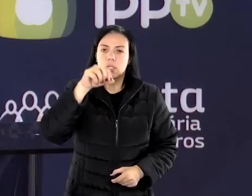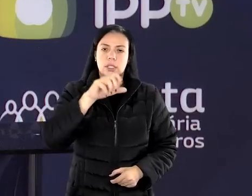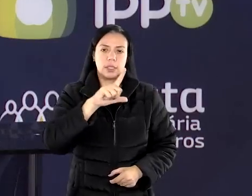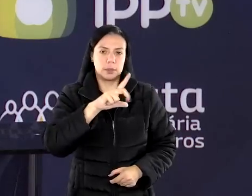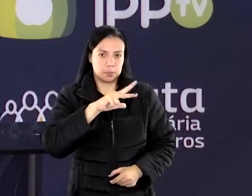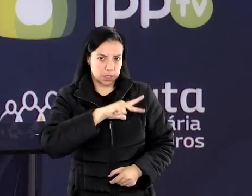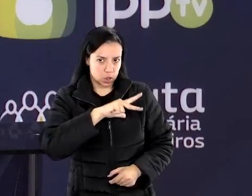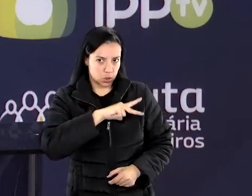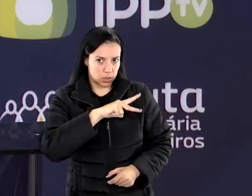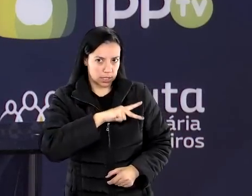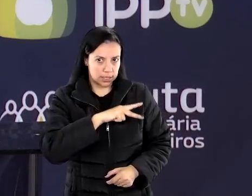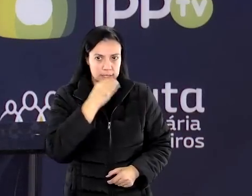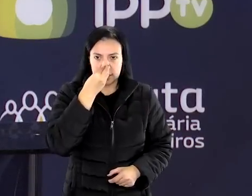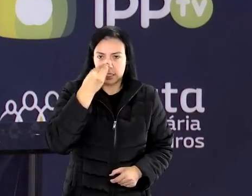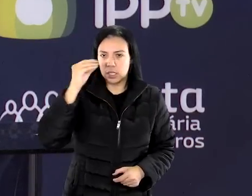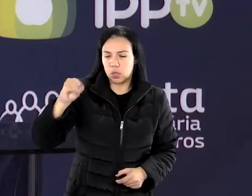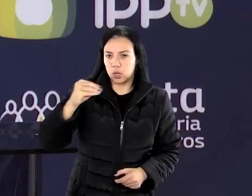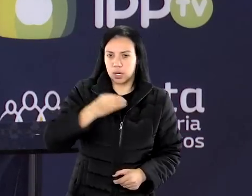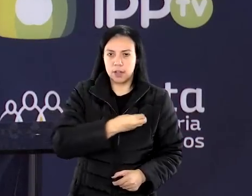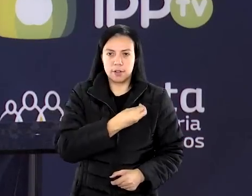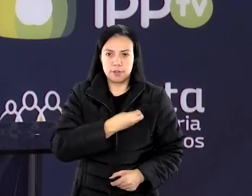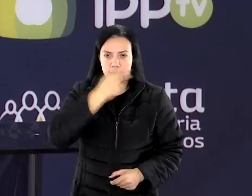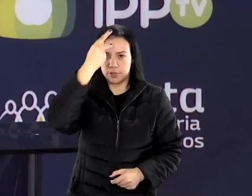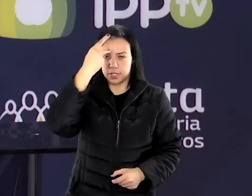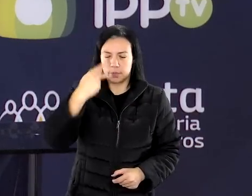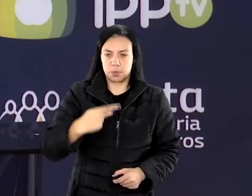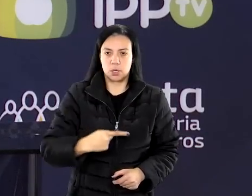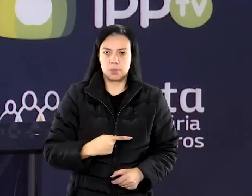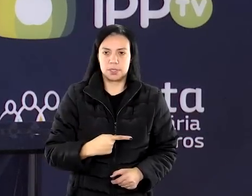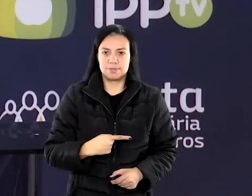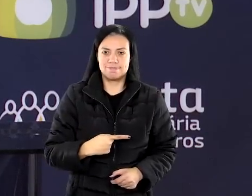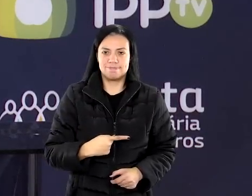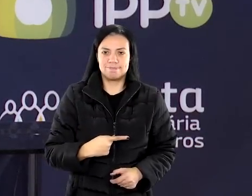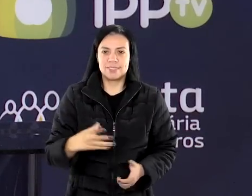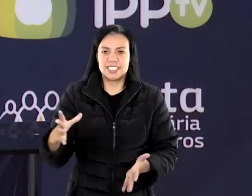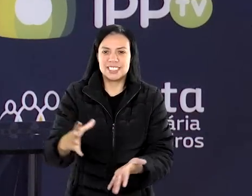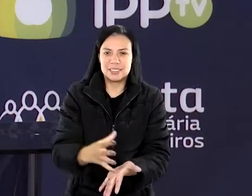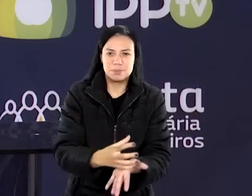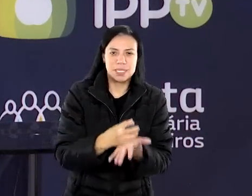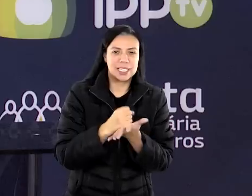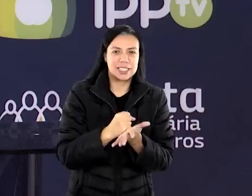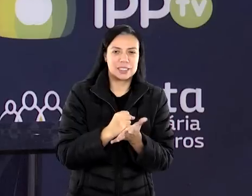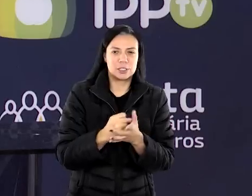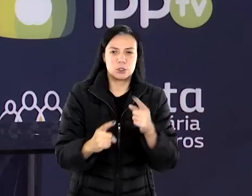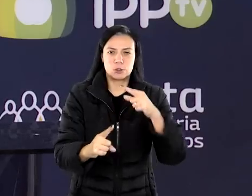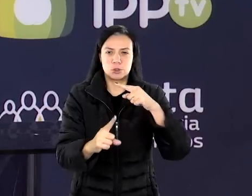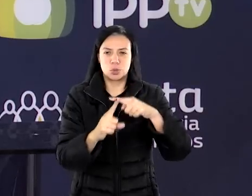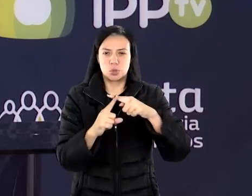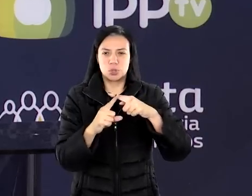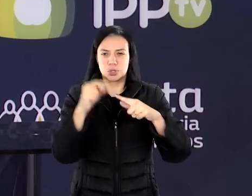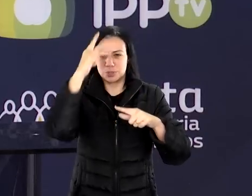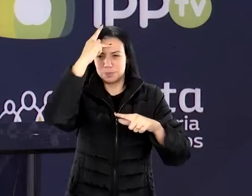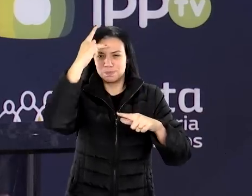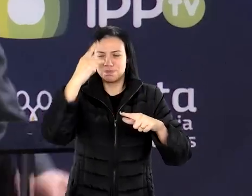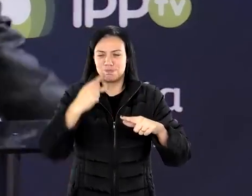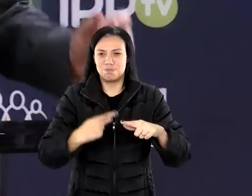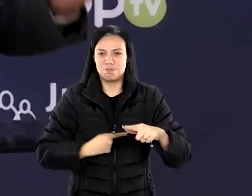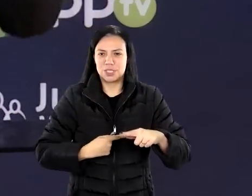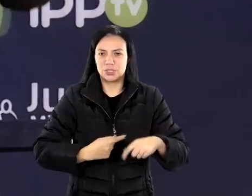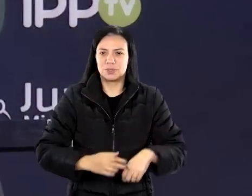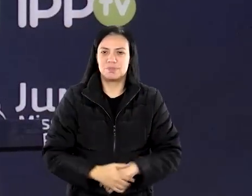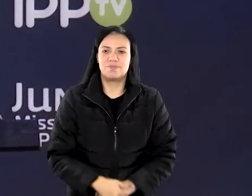Tomar a sua cruz. Diariamente. Veja o texto aí, o que é que